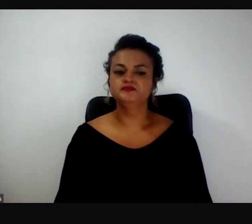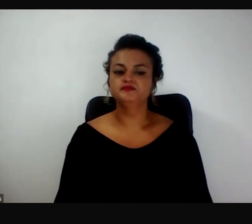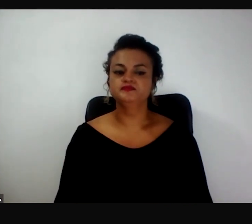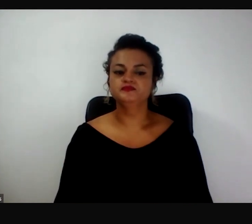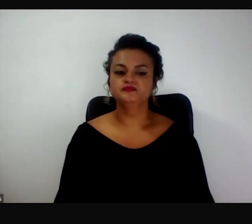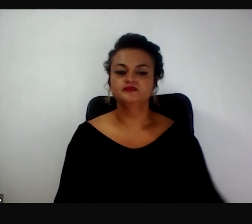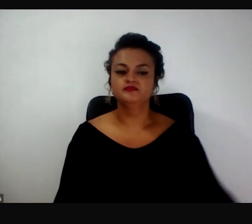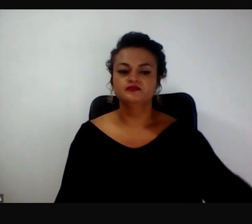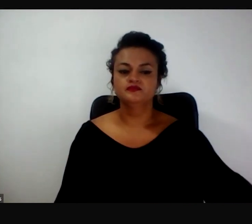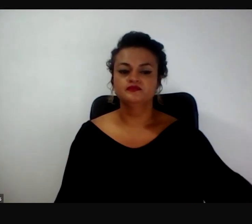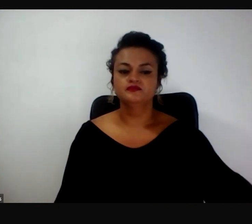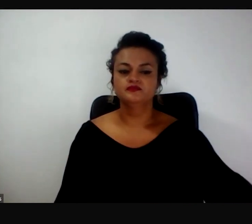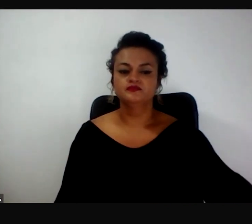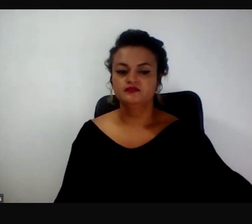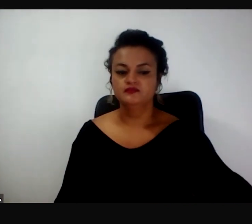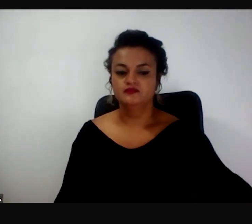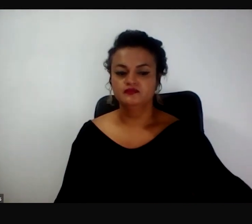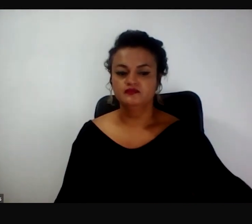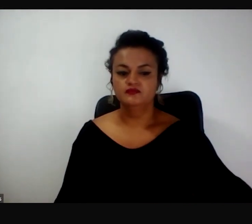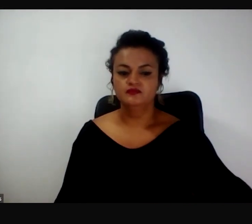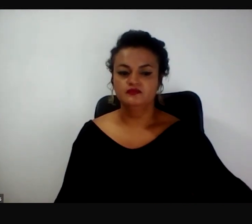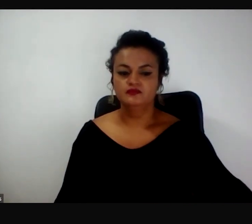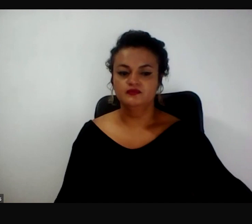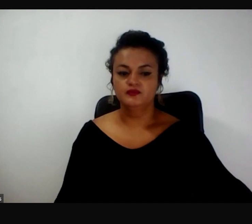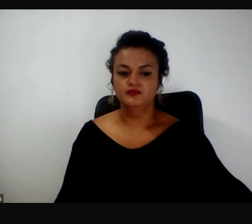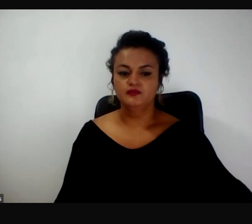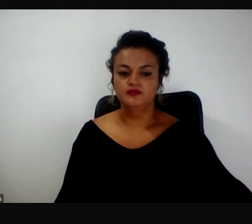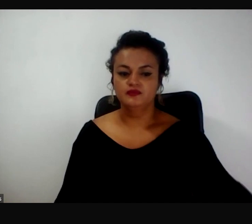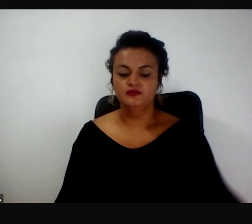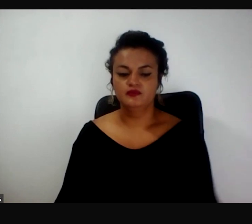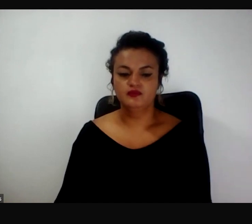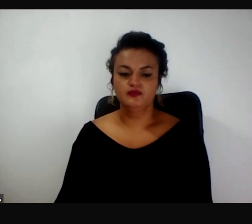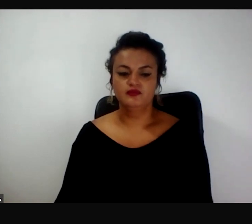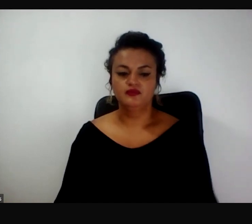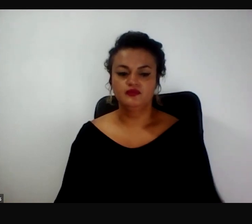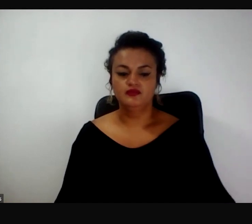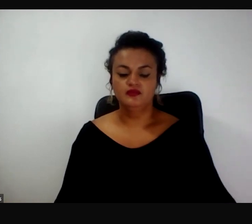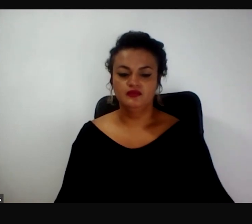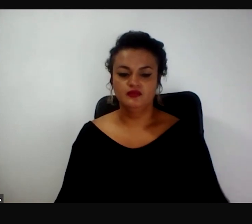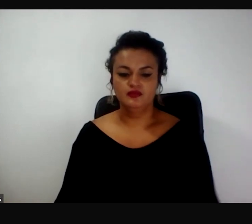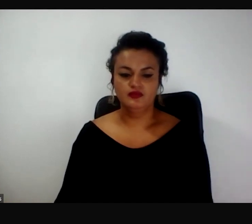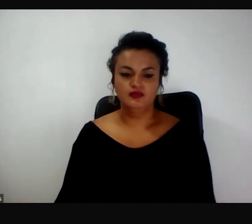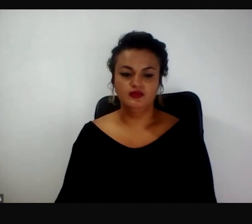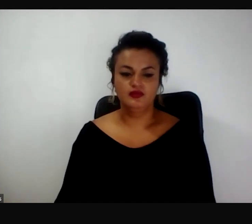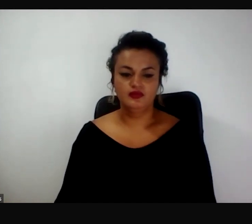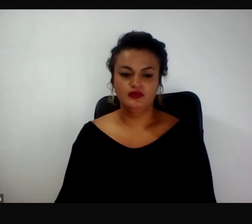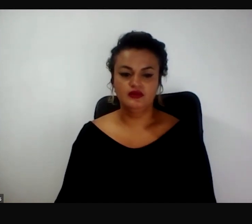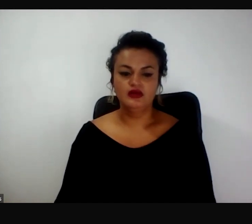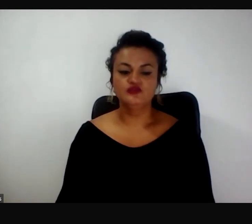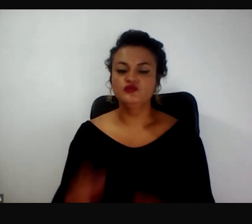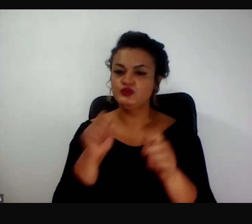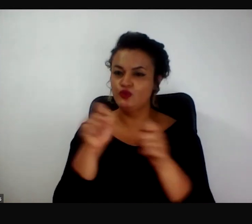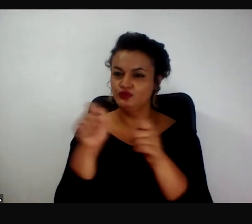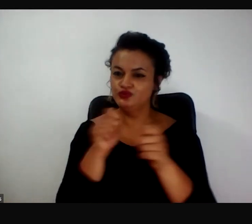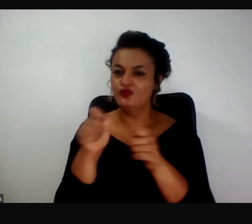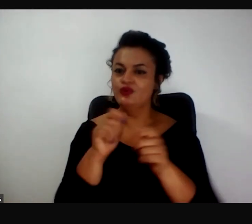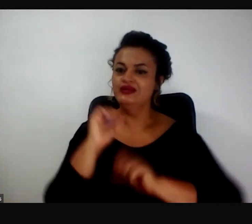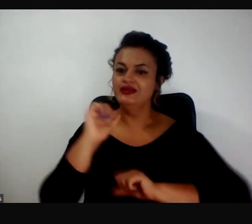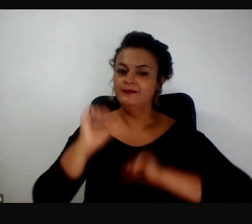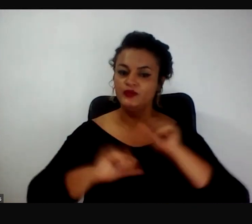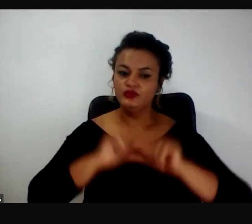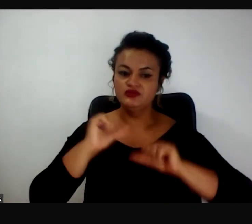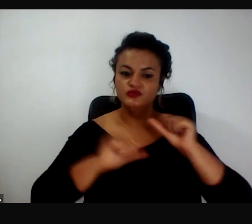Então, nesses casos de controle, de ajustamento,